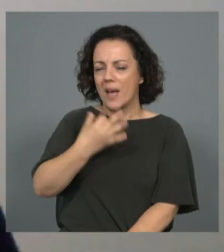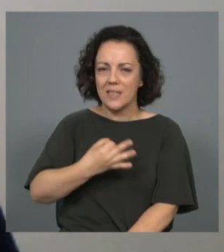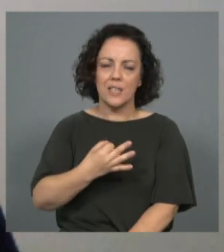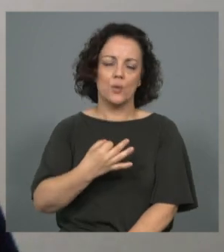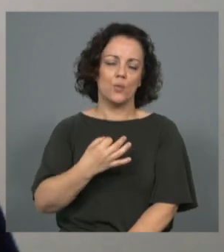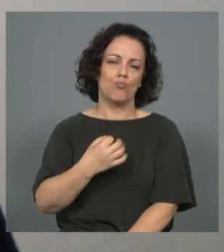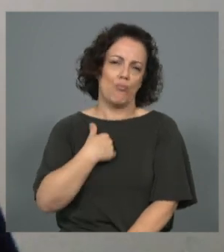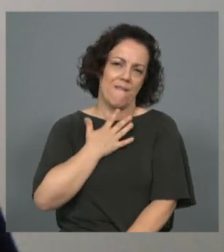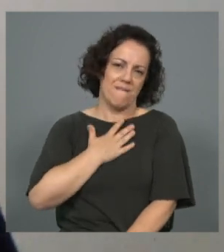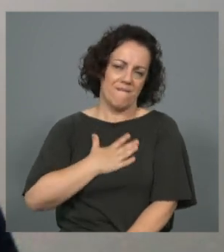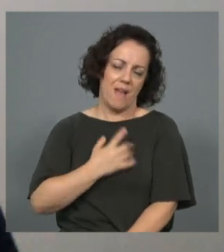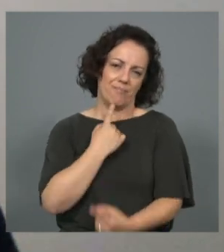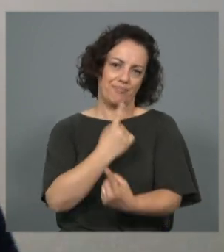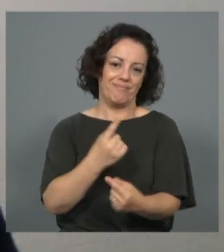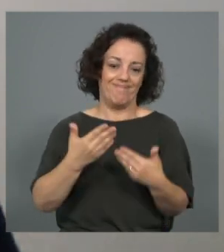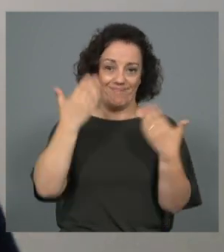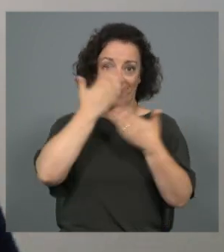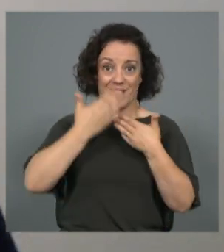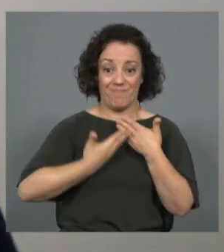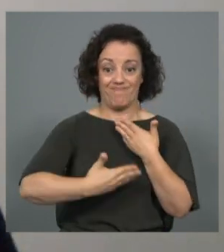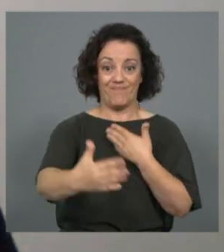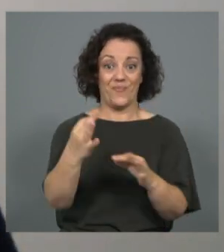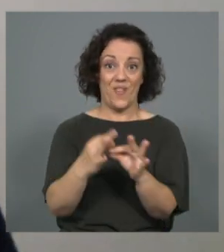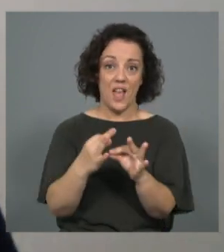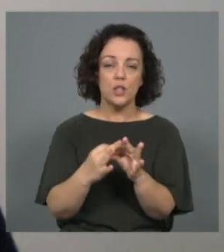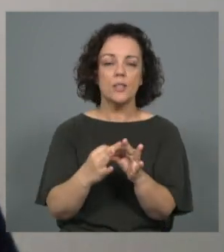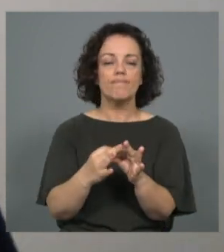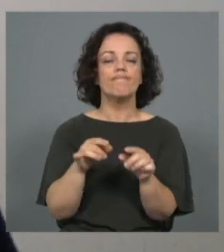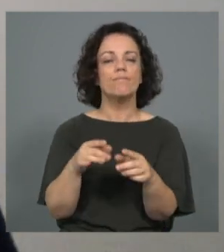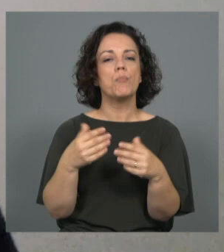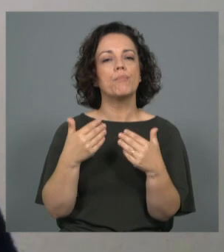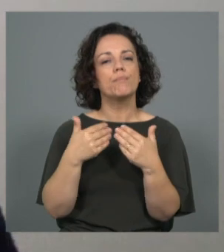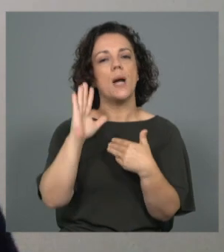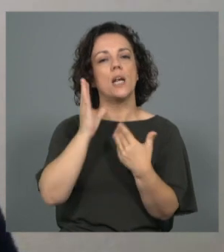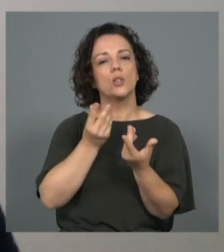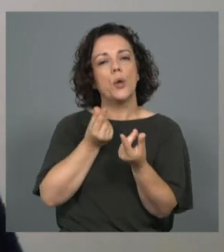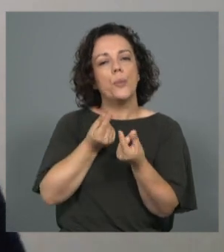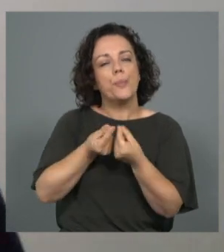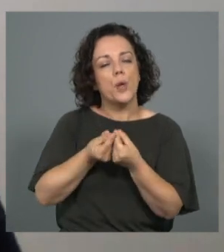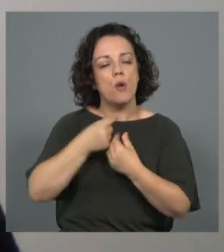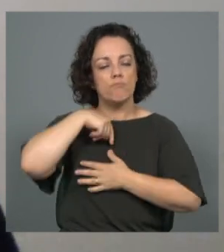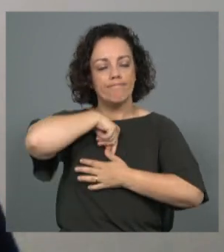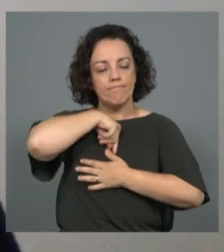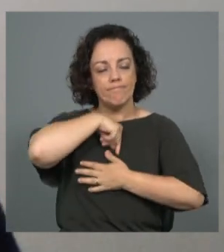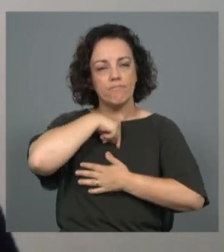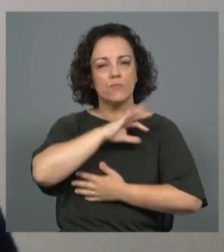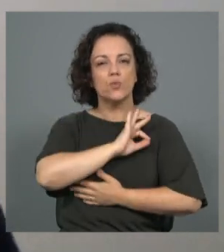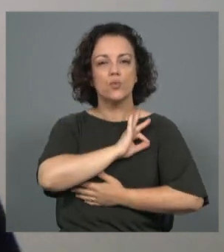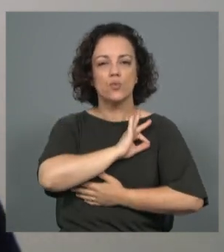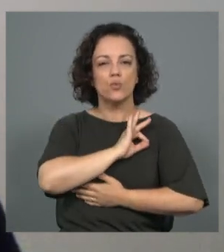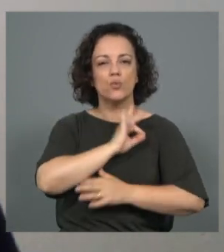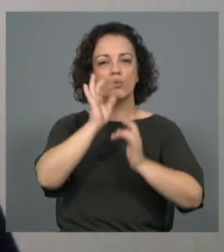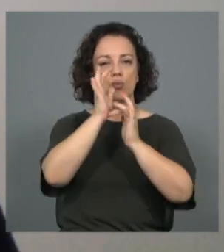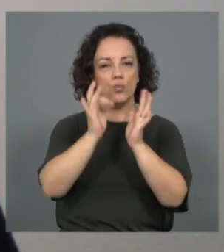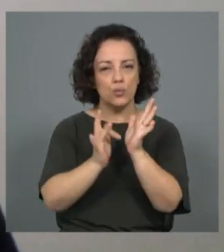cunho a estes dias de festa de maior intimidade com o Senhor Jesus, de maior serenidade, e